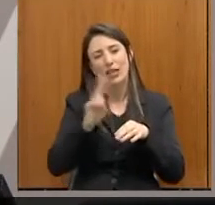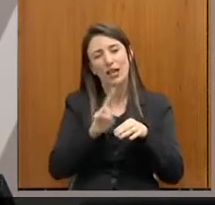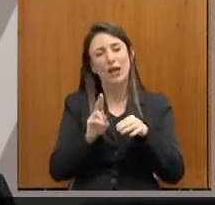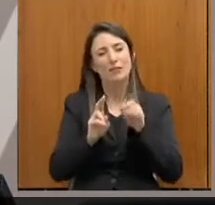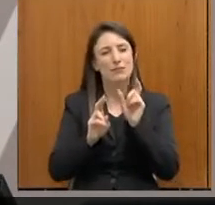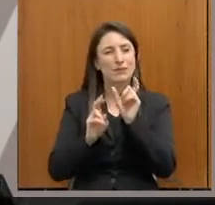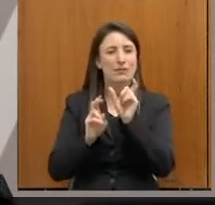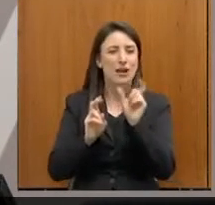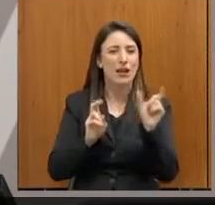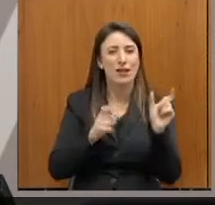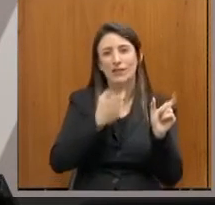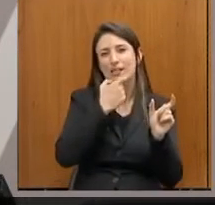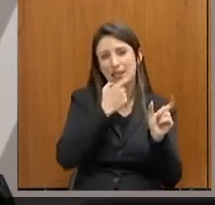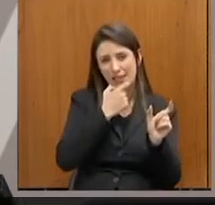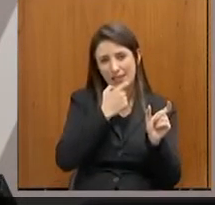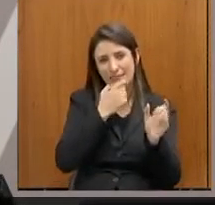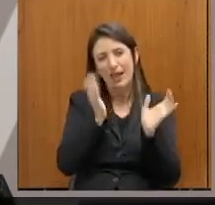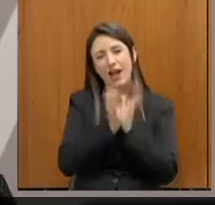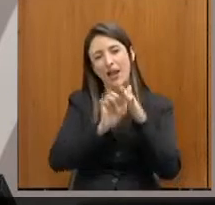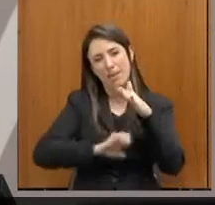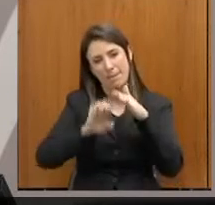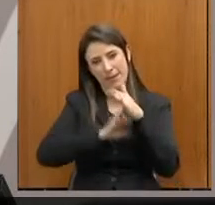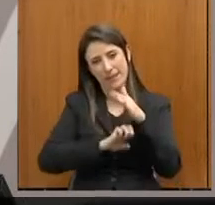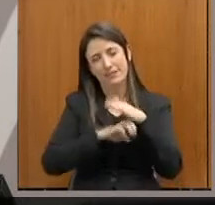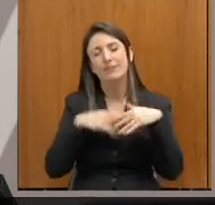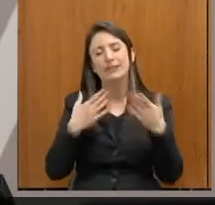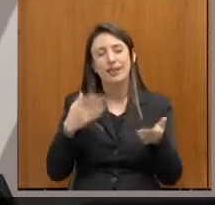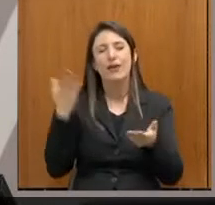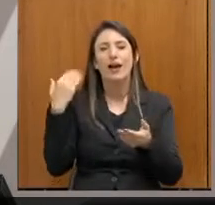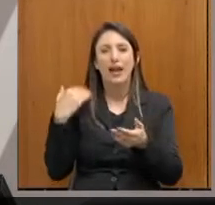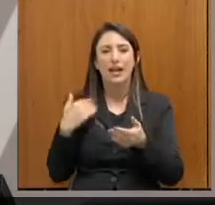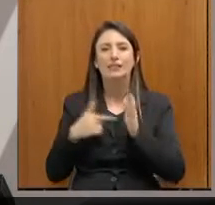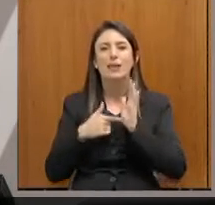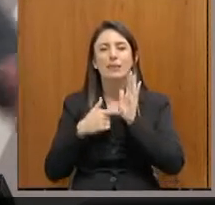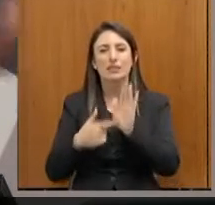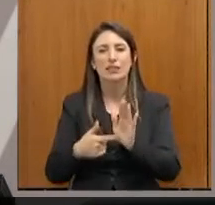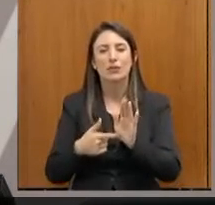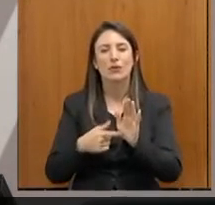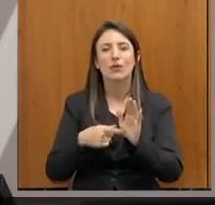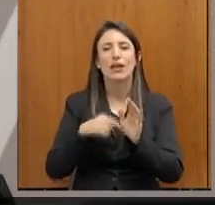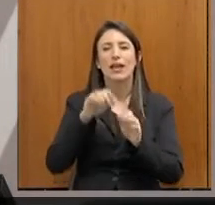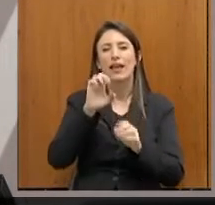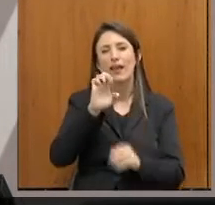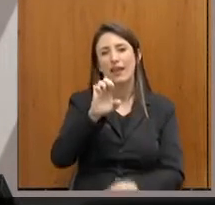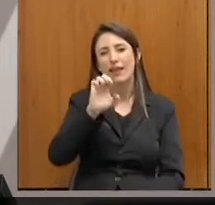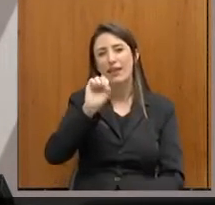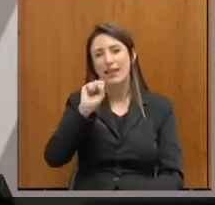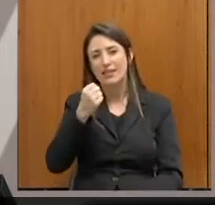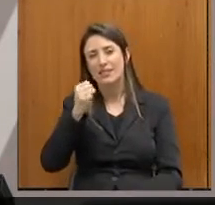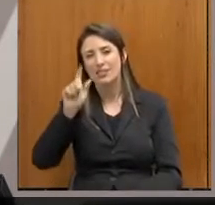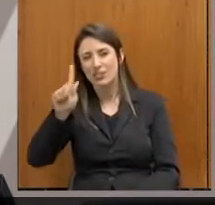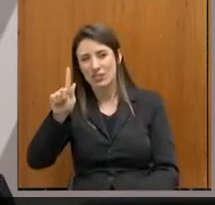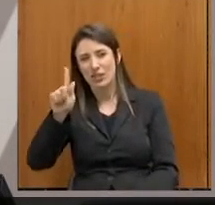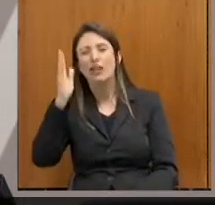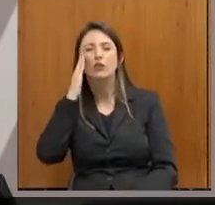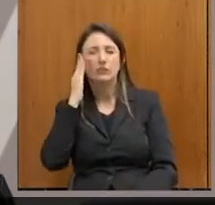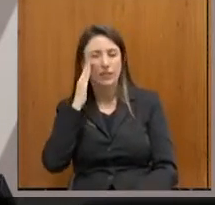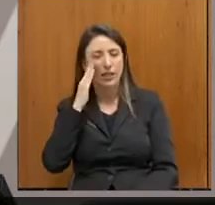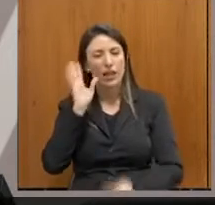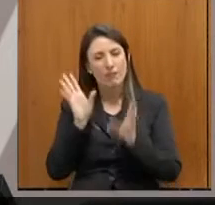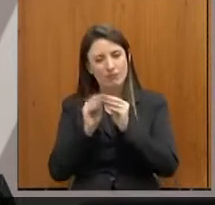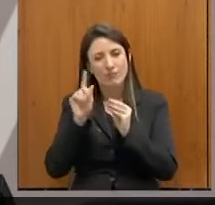há muito tempo de inglês ao longo da apresentação foi apresentada a sigla SG eu sei se refere a um